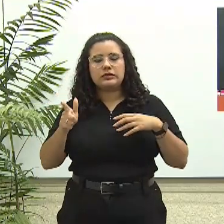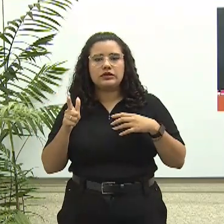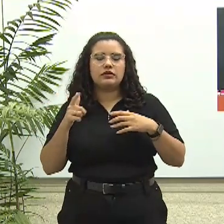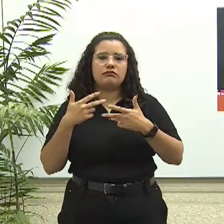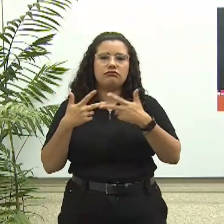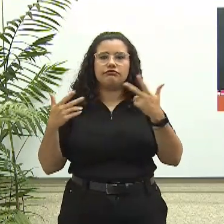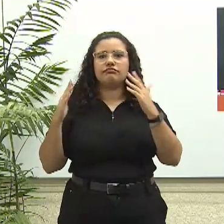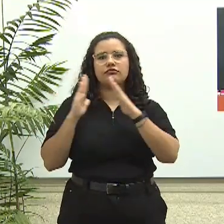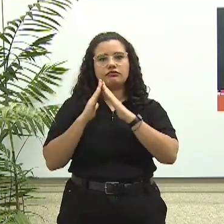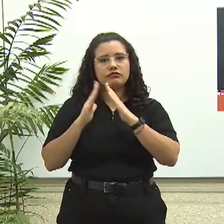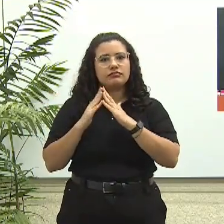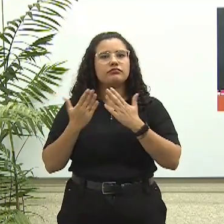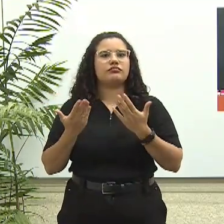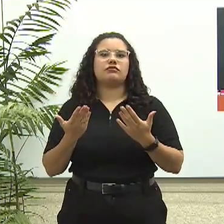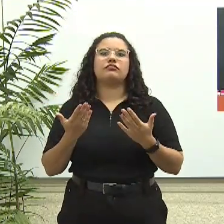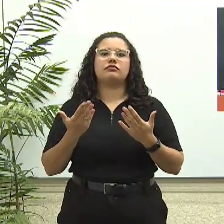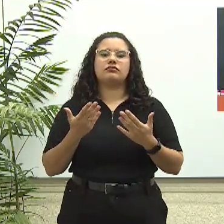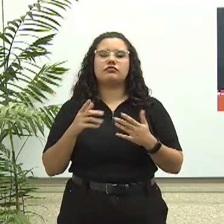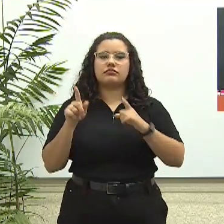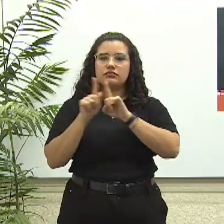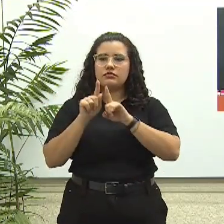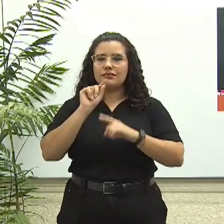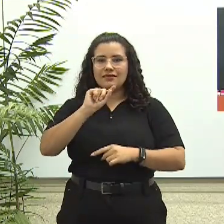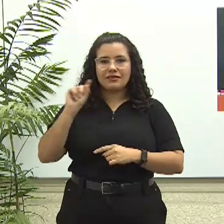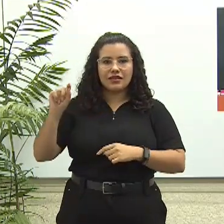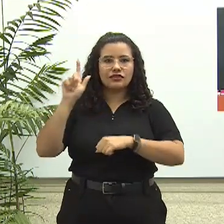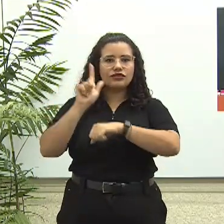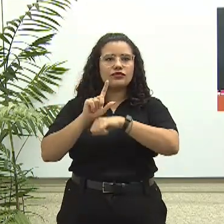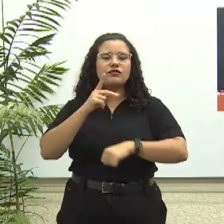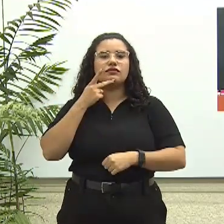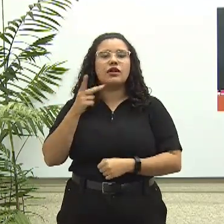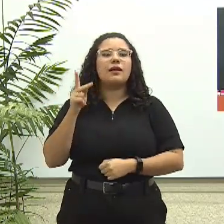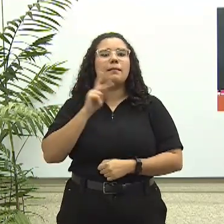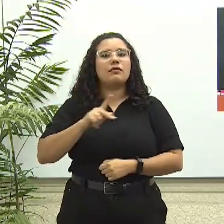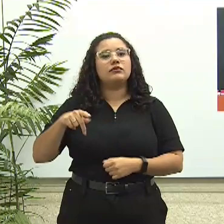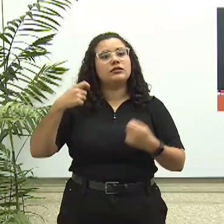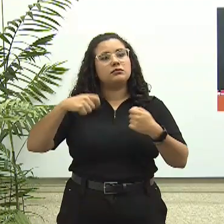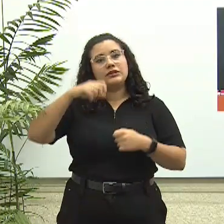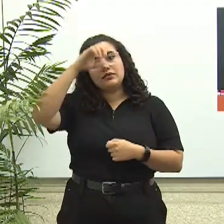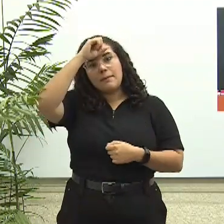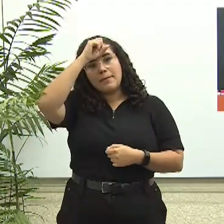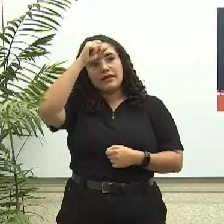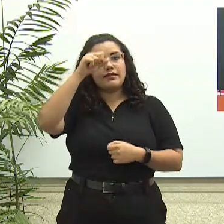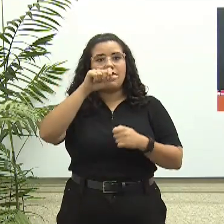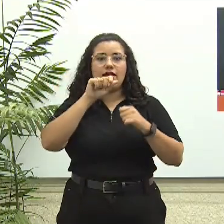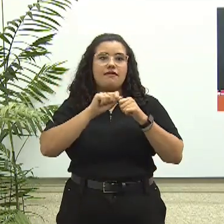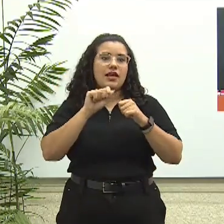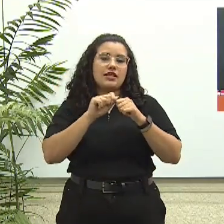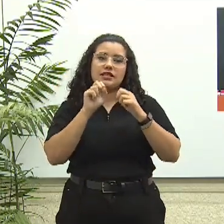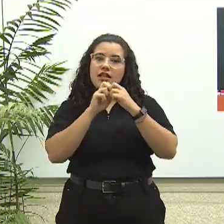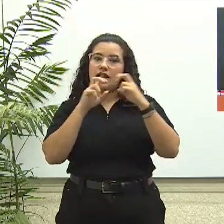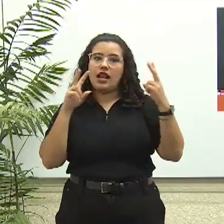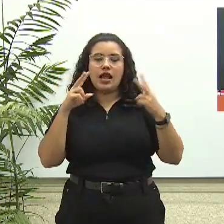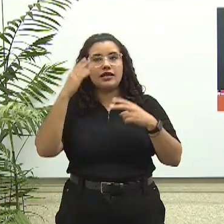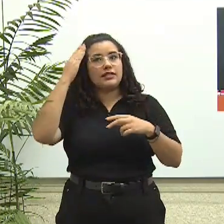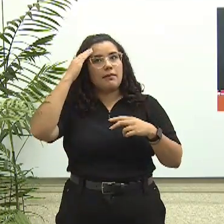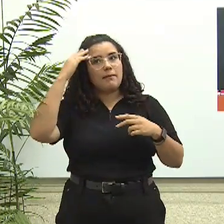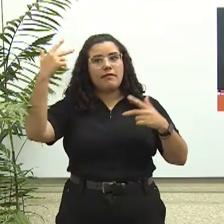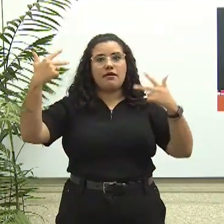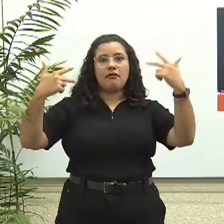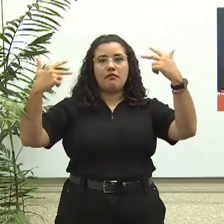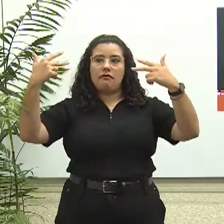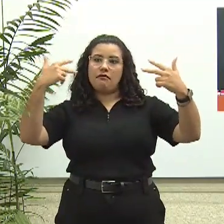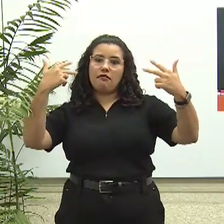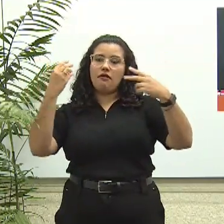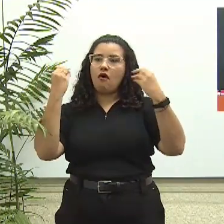palavra também me arrepia os gestores que falavam que o professor precisava aprender a fazer Live né saber se iluminar por sombrinha